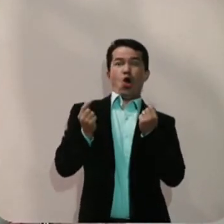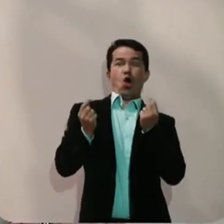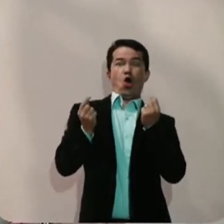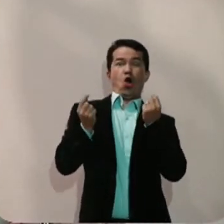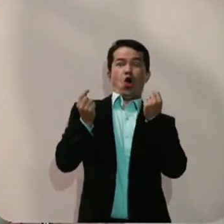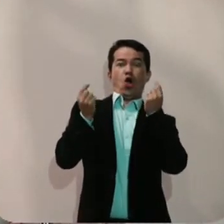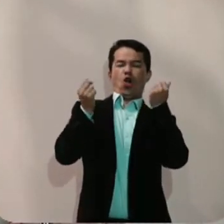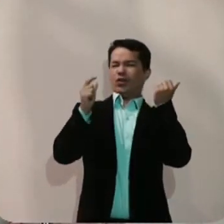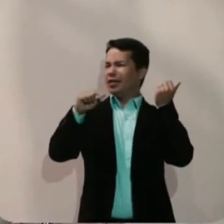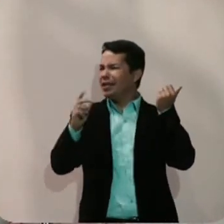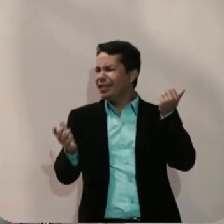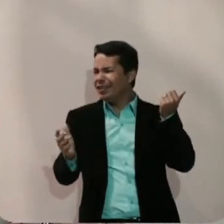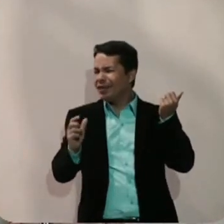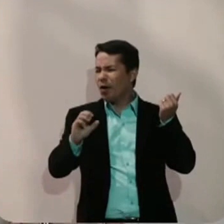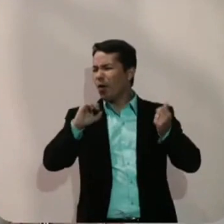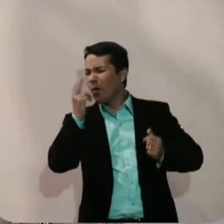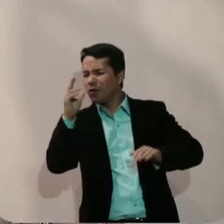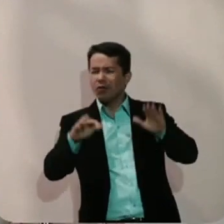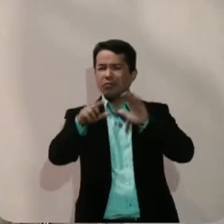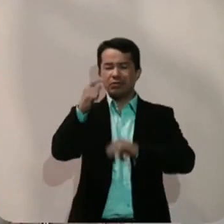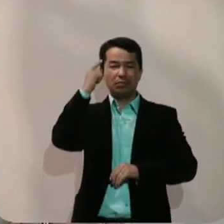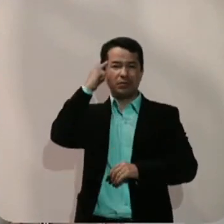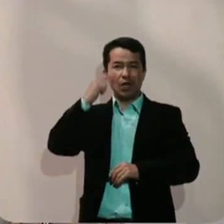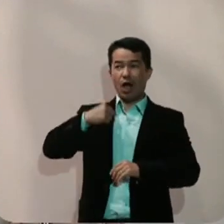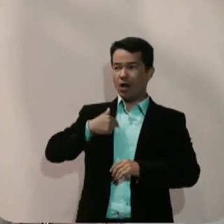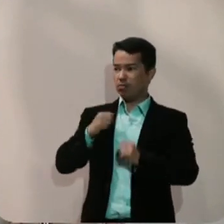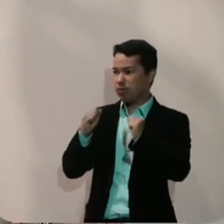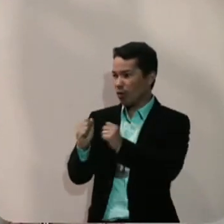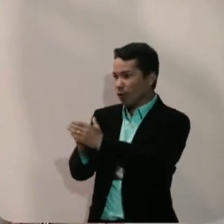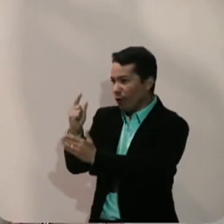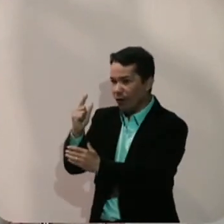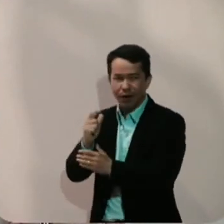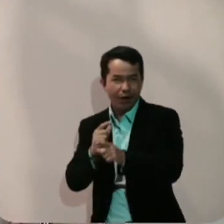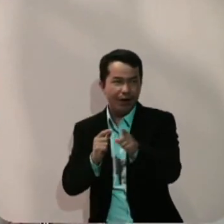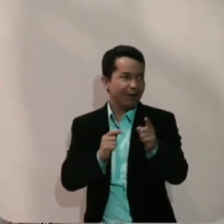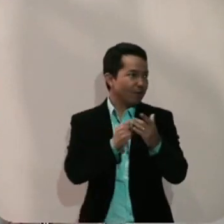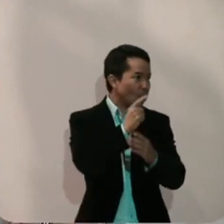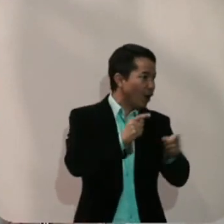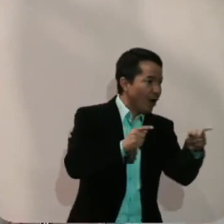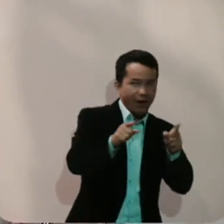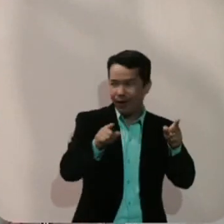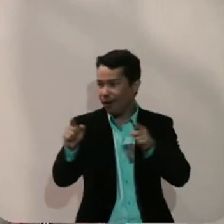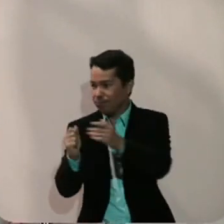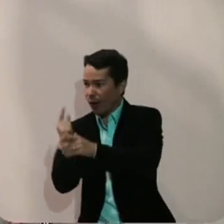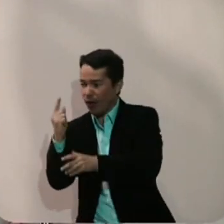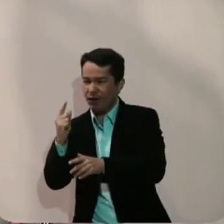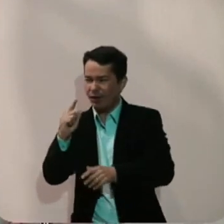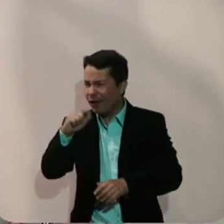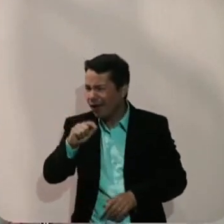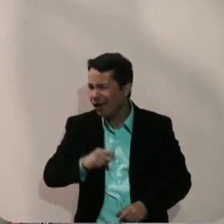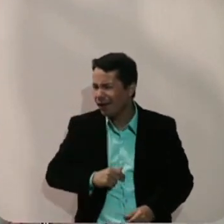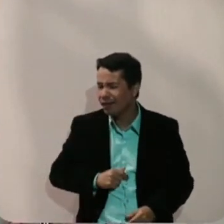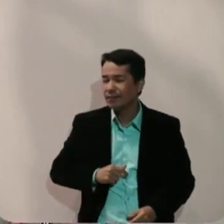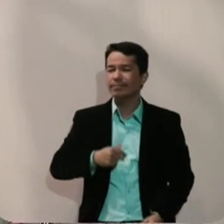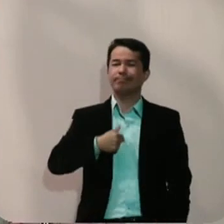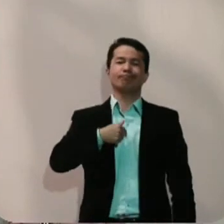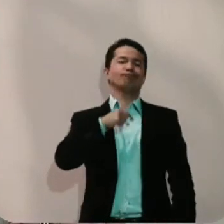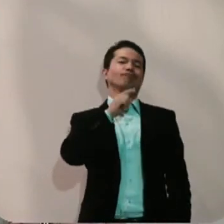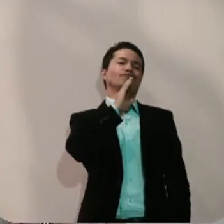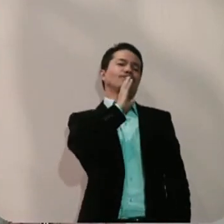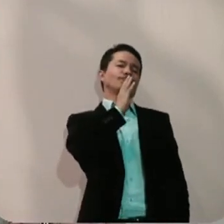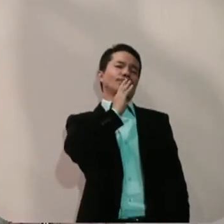poder comprar isso ou aquilo, será que isso de fato é sucesso? Eu conheço pessoas que